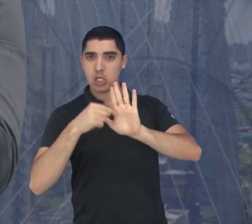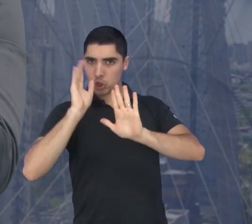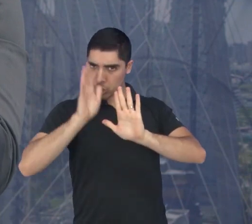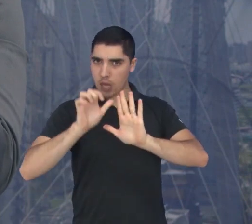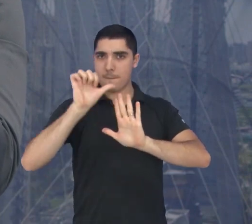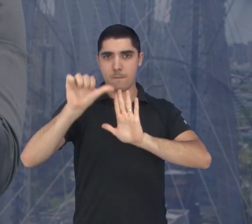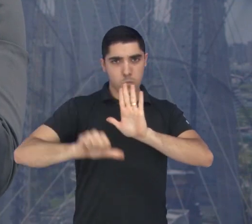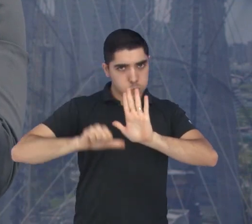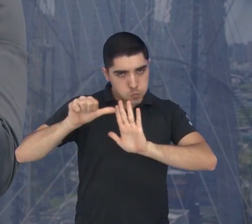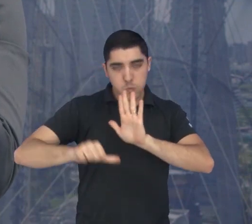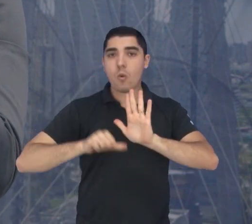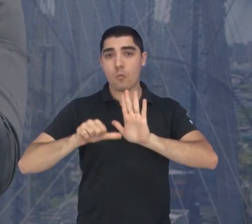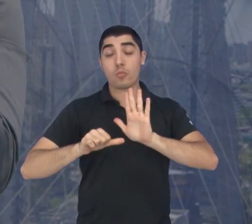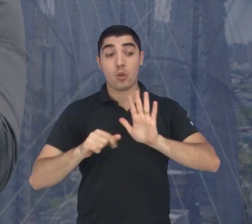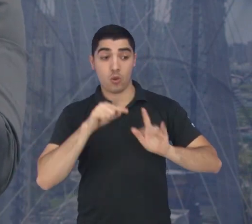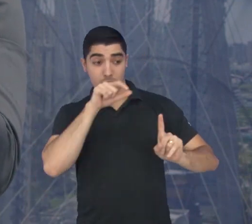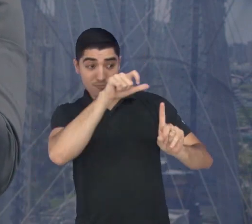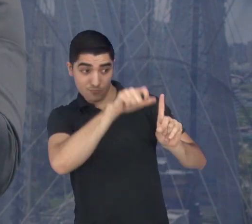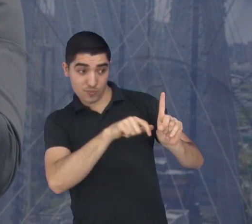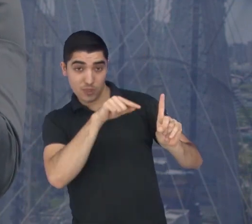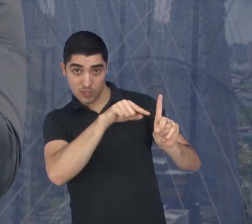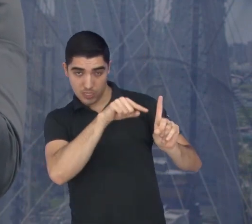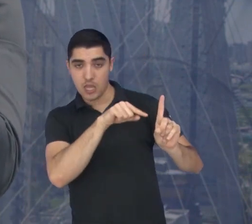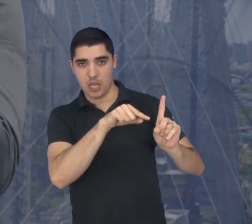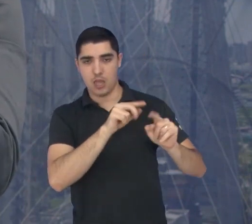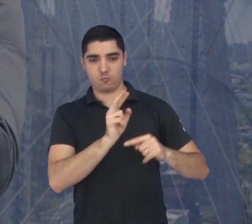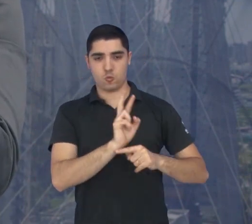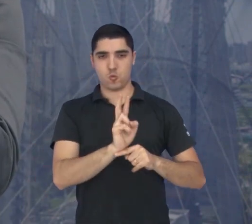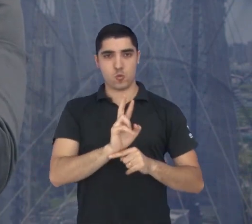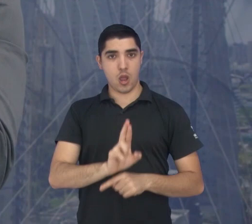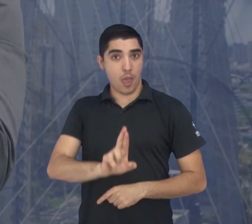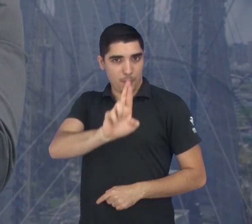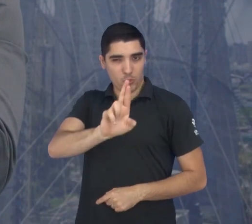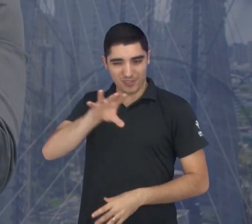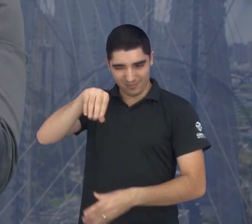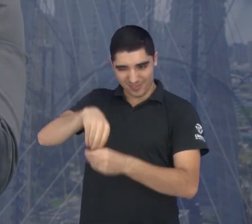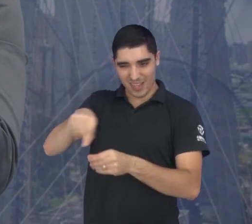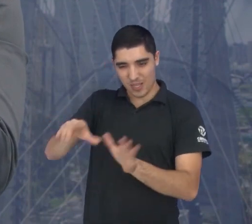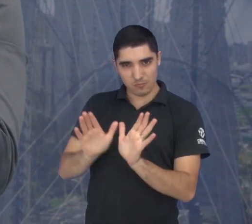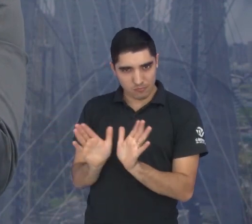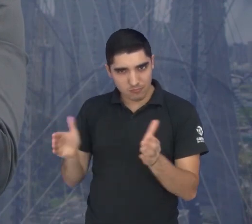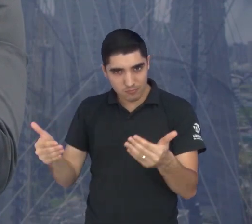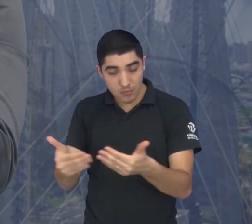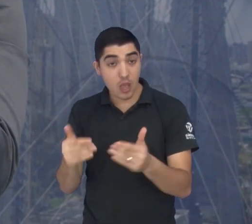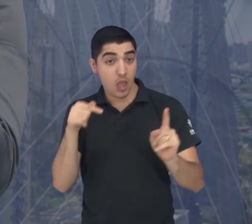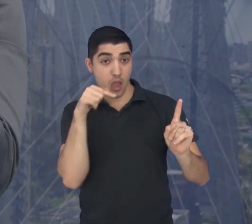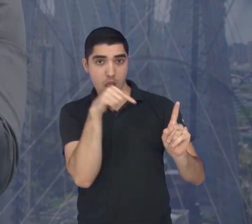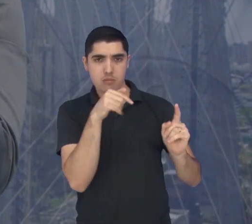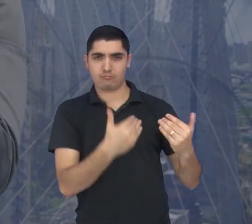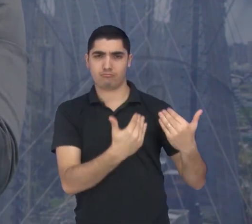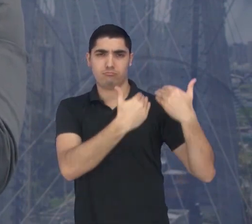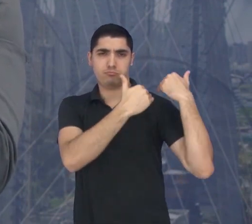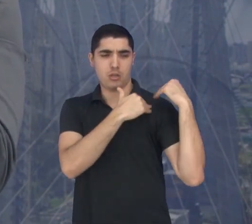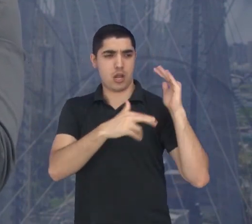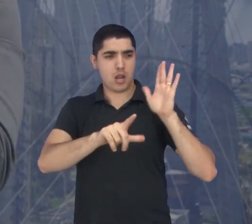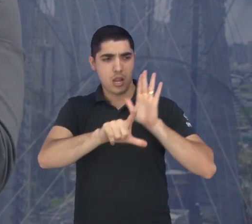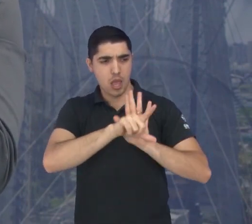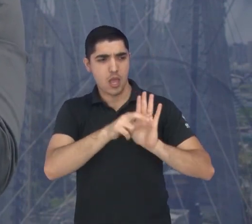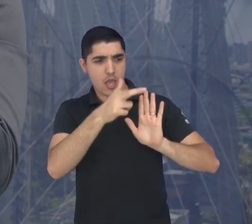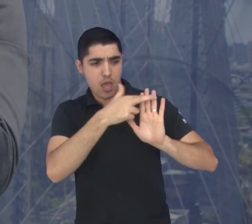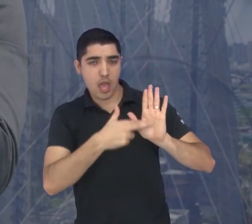quesito. O síndico e a síndica hoje ele está imbuído de muitas obrigações legais, muita responsabilidade civil, dependendo da